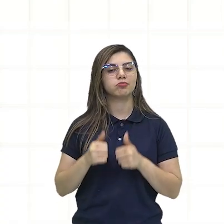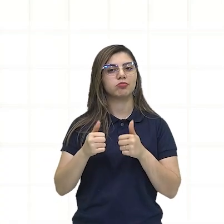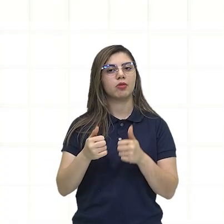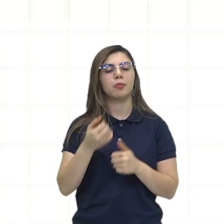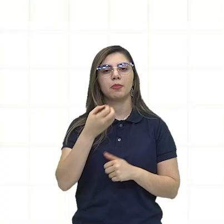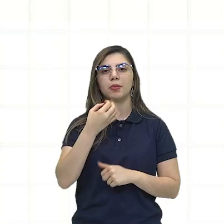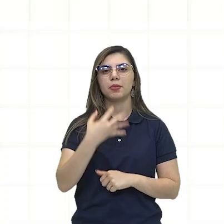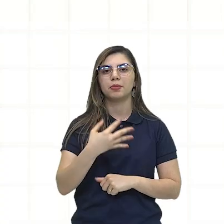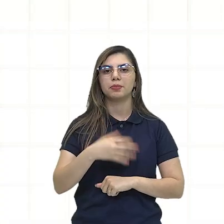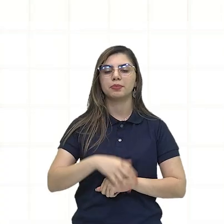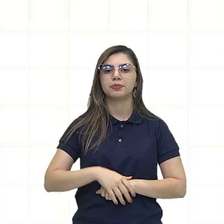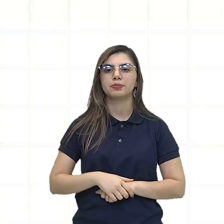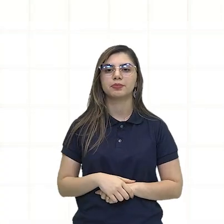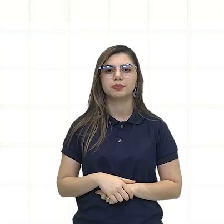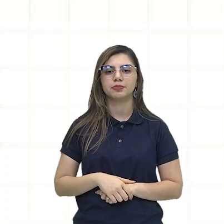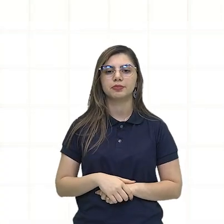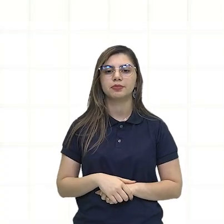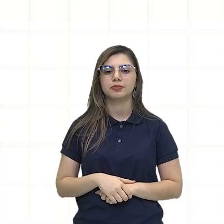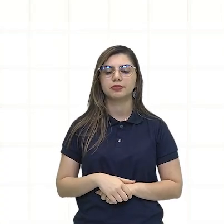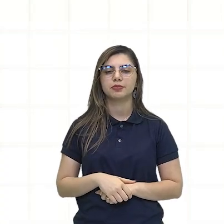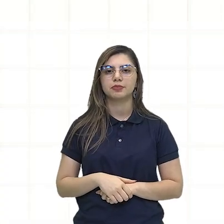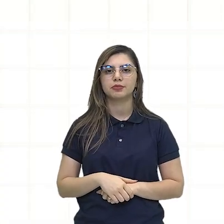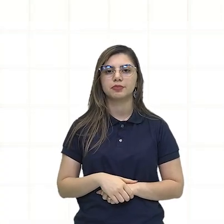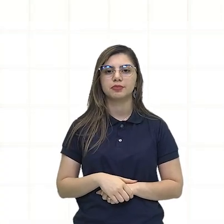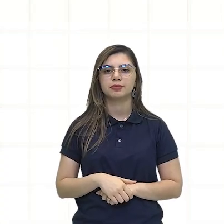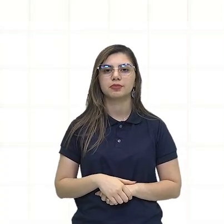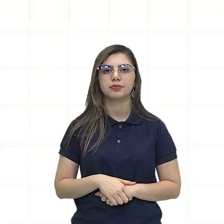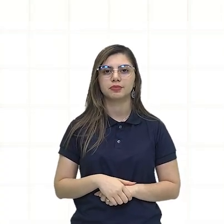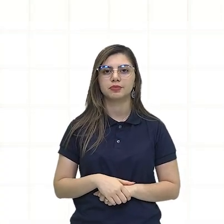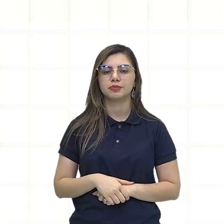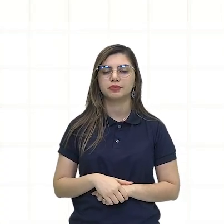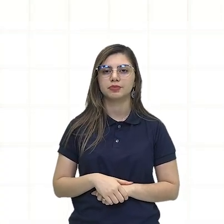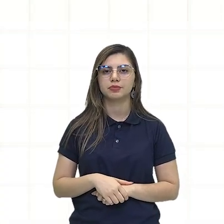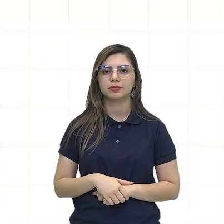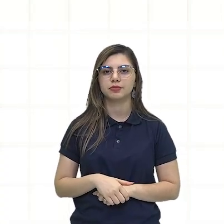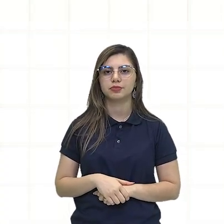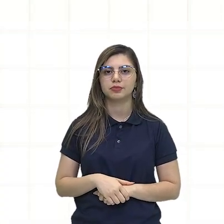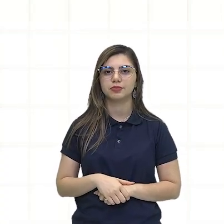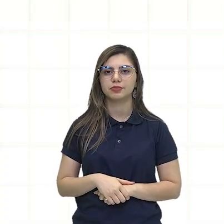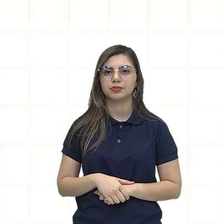parte econômica dos países. A gente vai agora